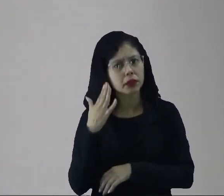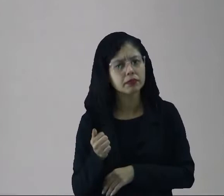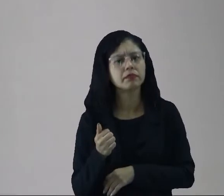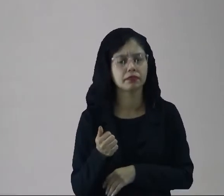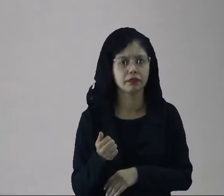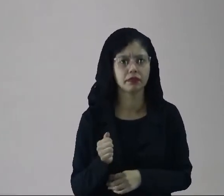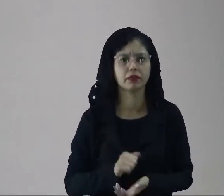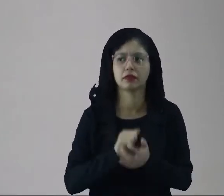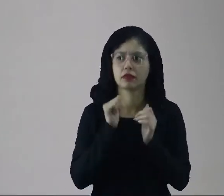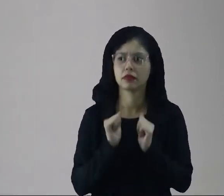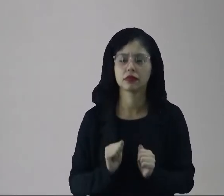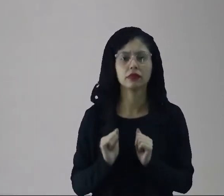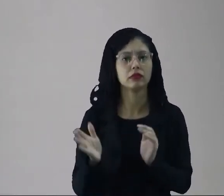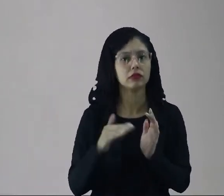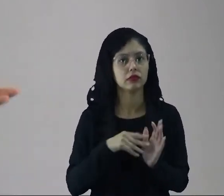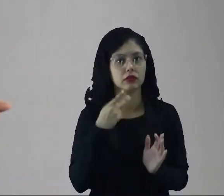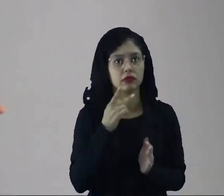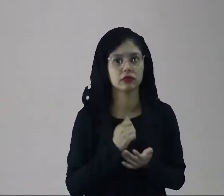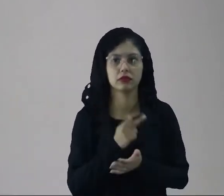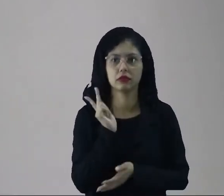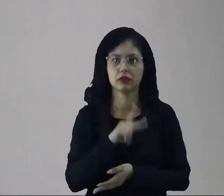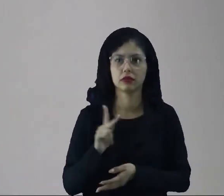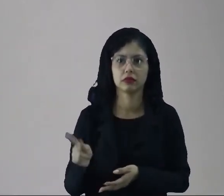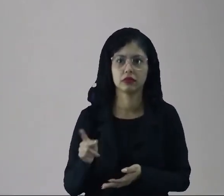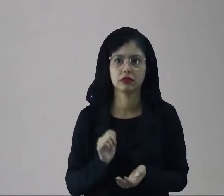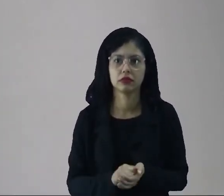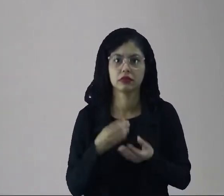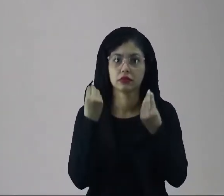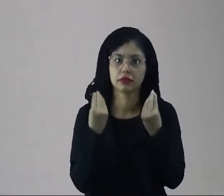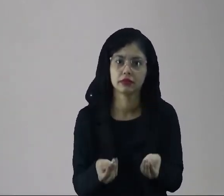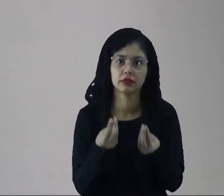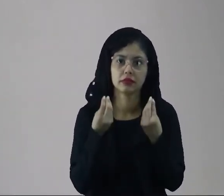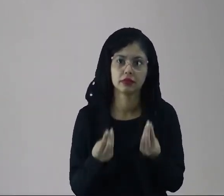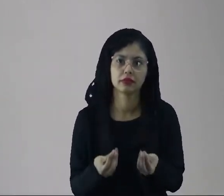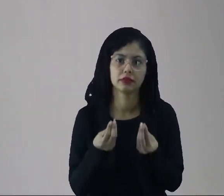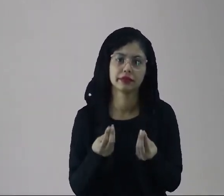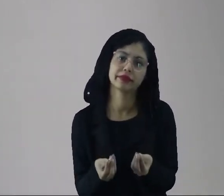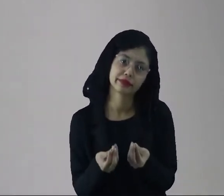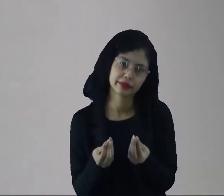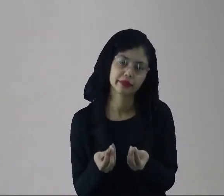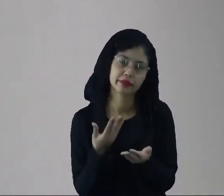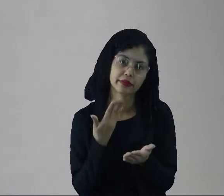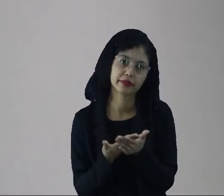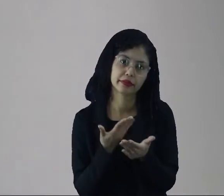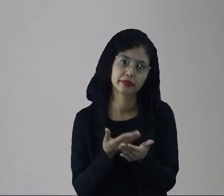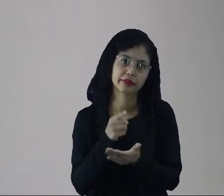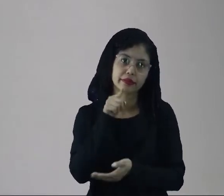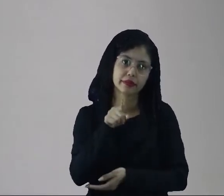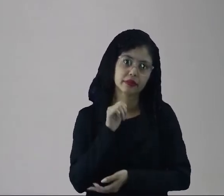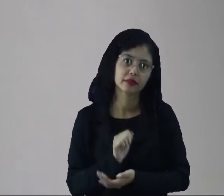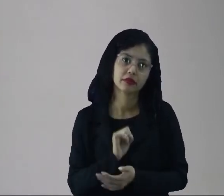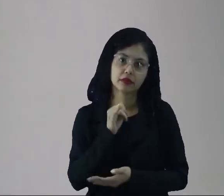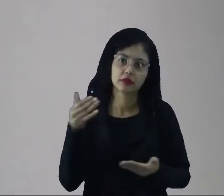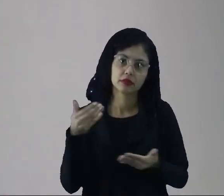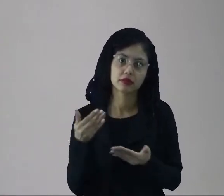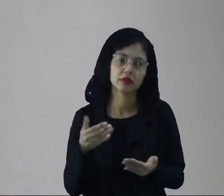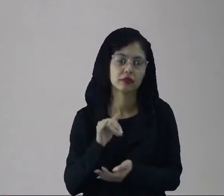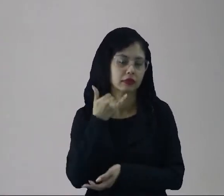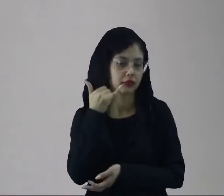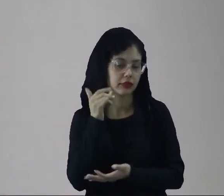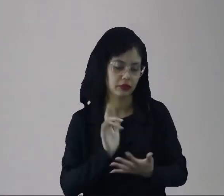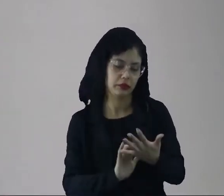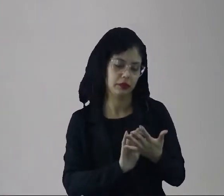orientação. Você pode até dizer, professor, para que adianta eu estudar isso se hoje eu tenho no